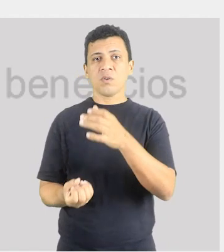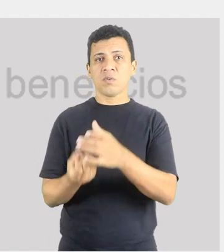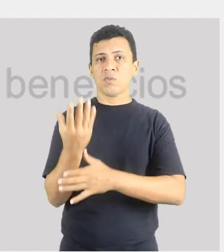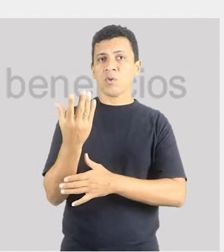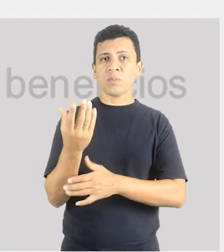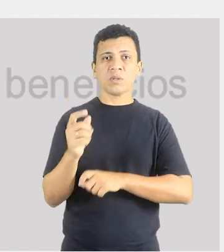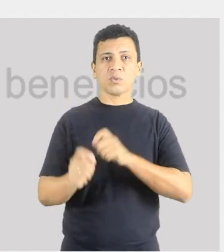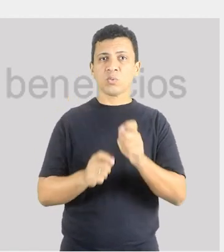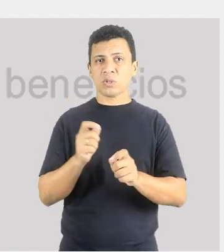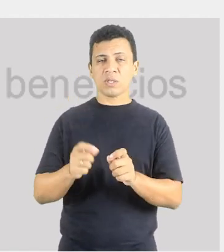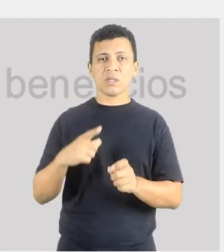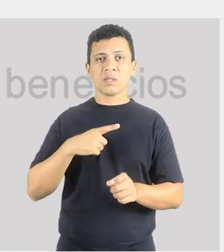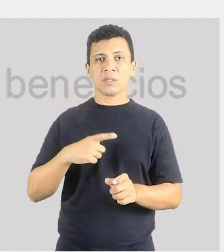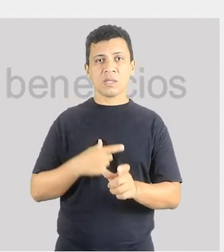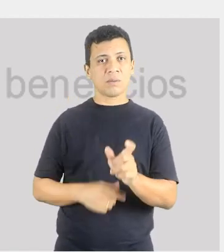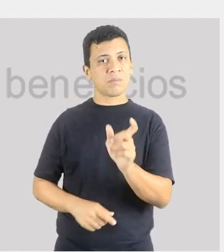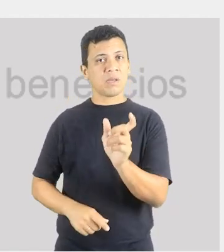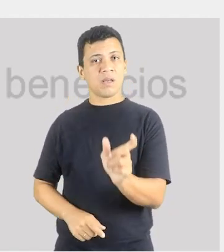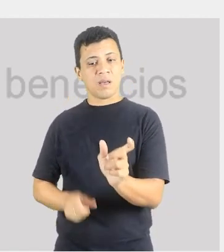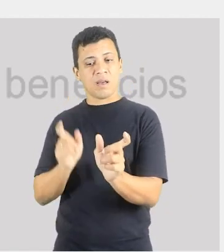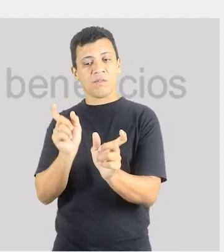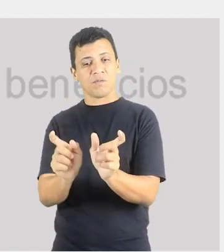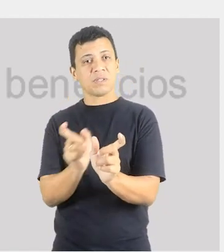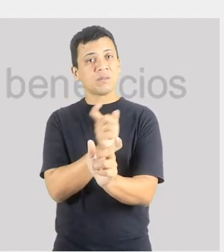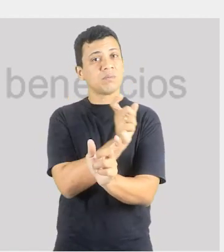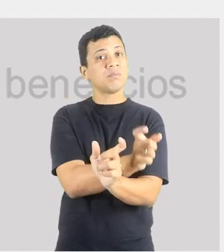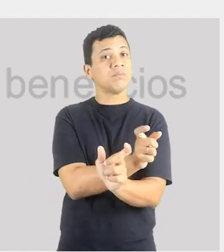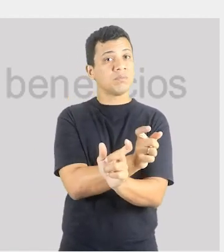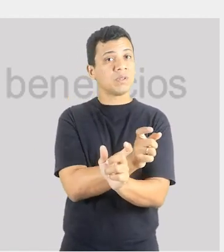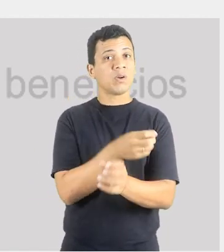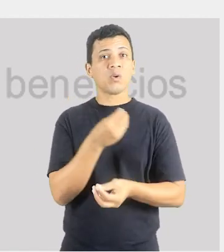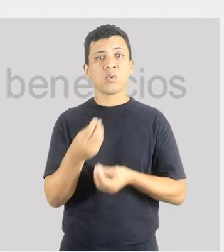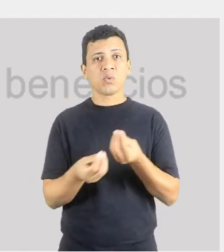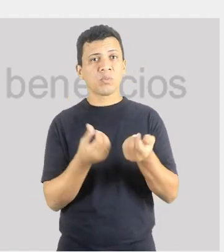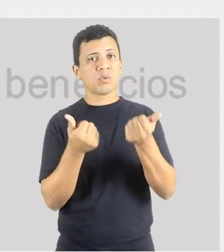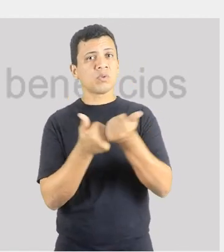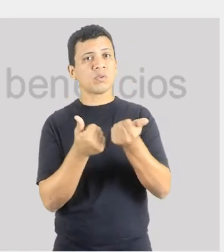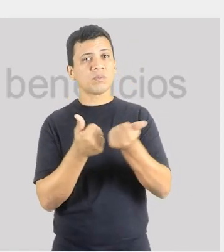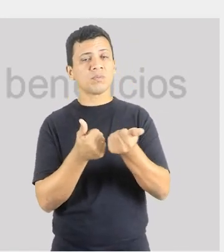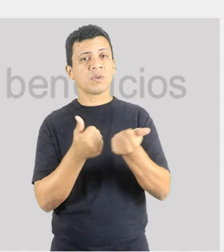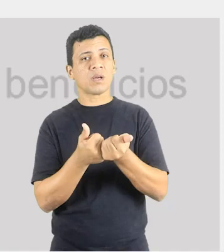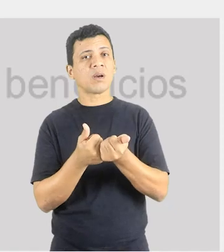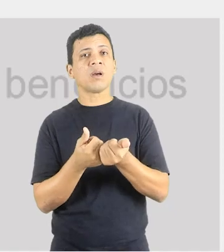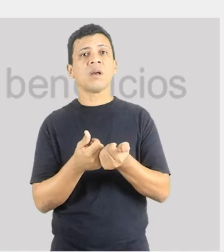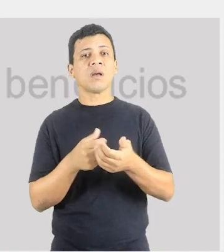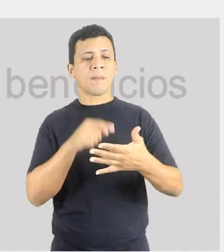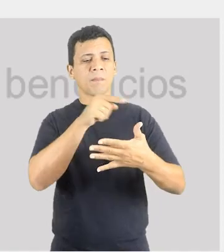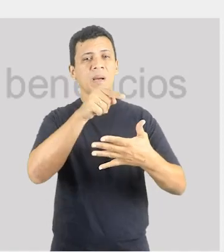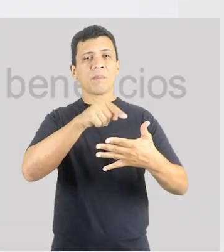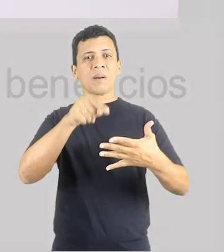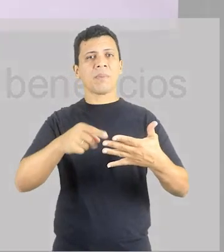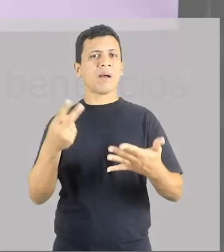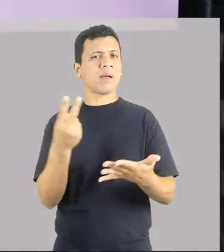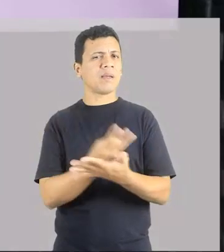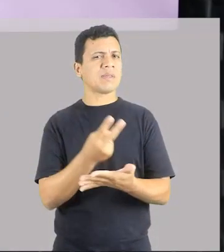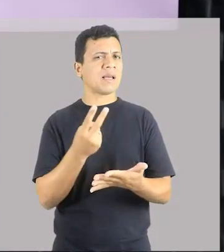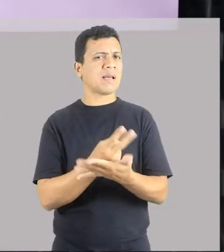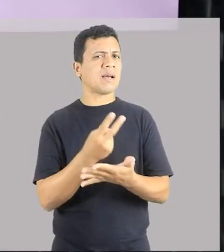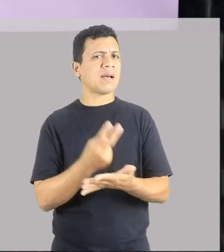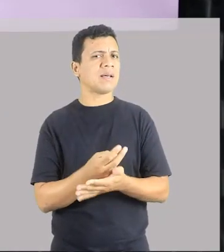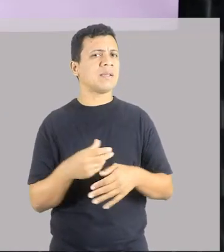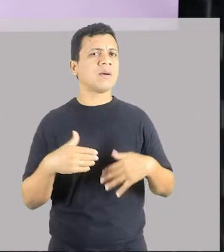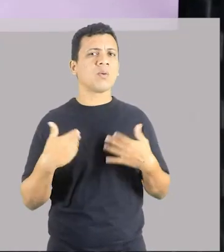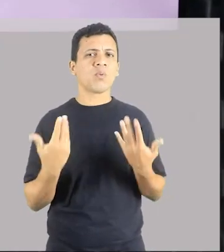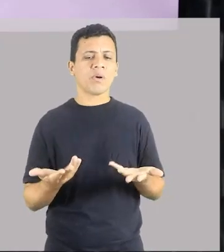ajuda de um afixo prefixo ou sufixo a opção em que a substituição está inadequada é olha só